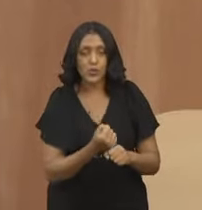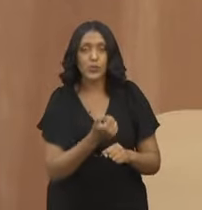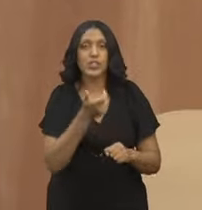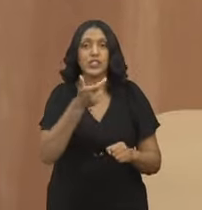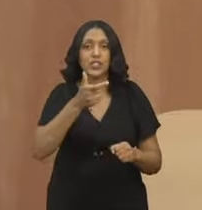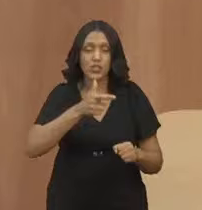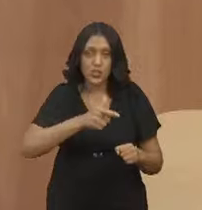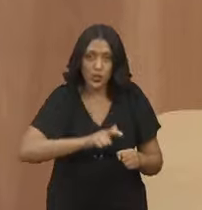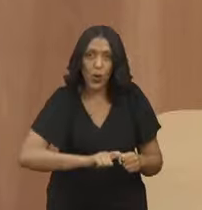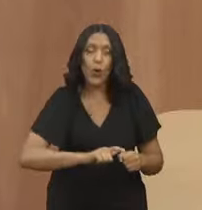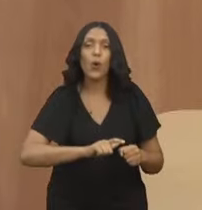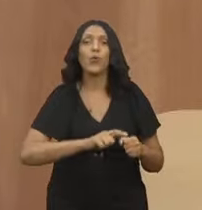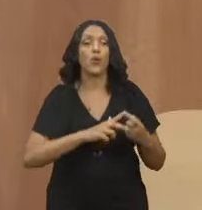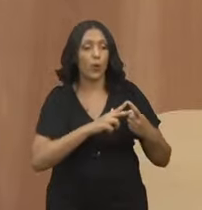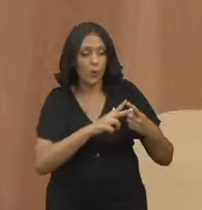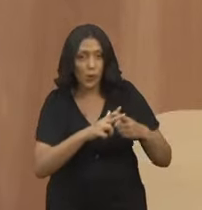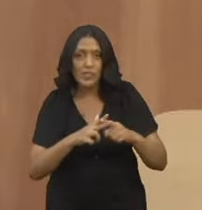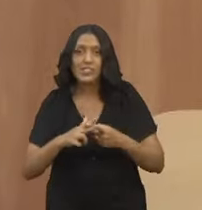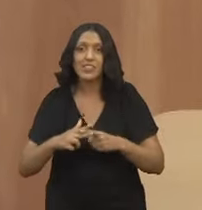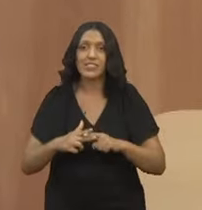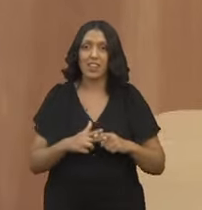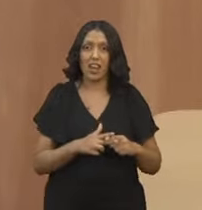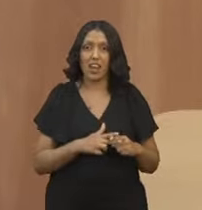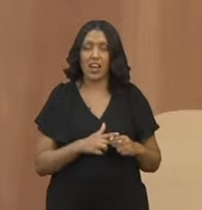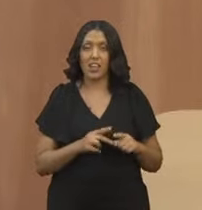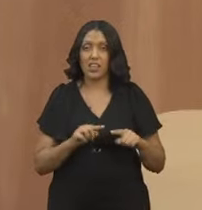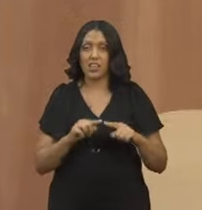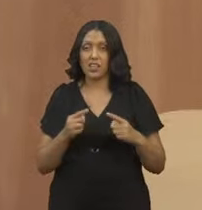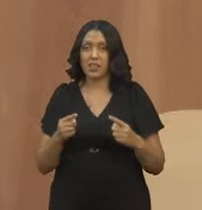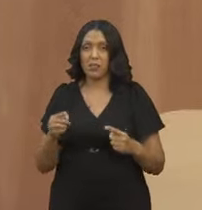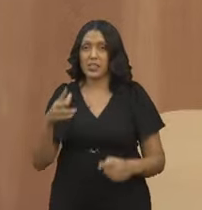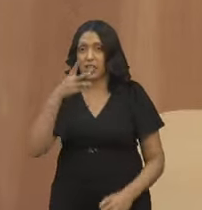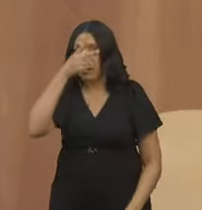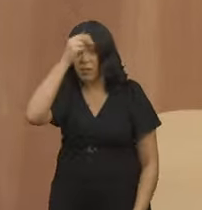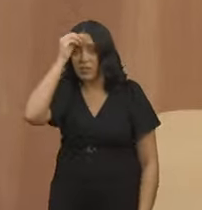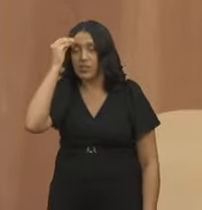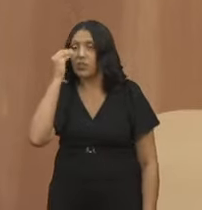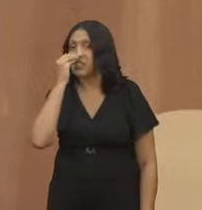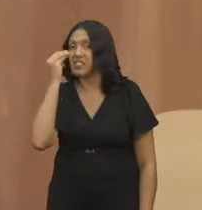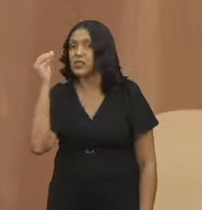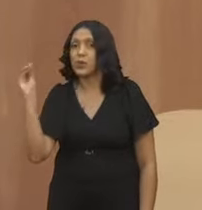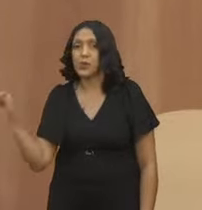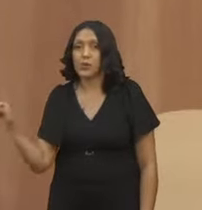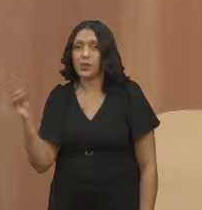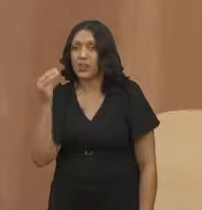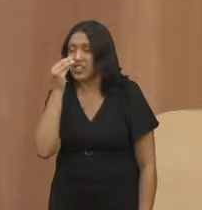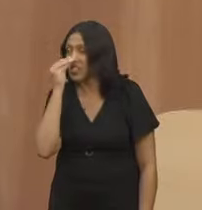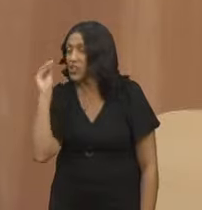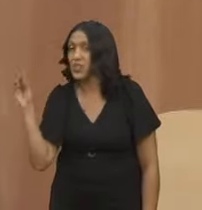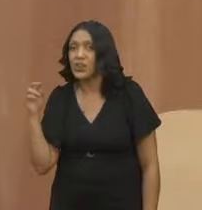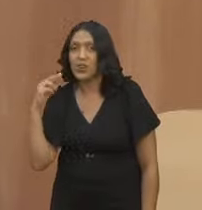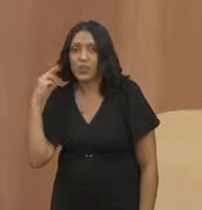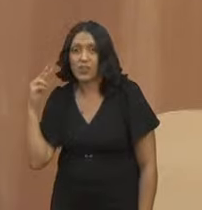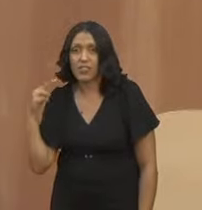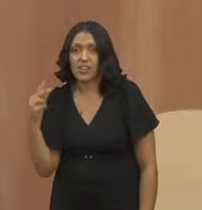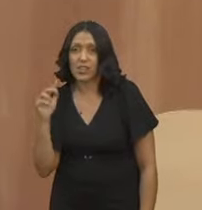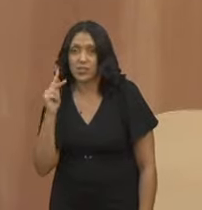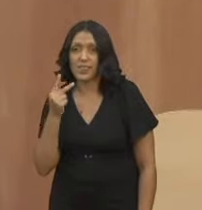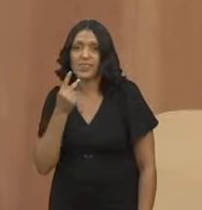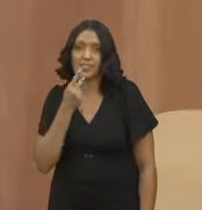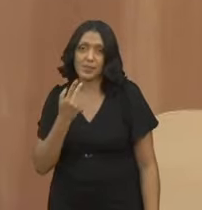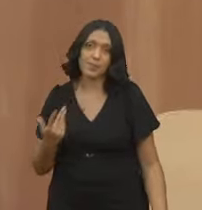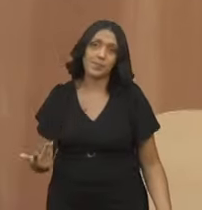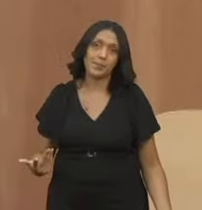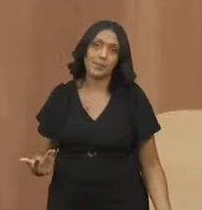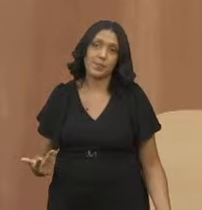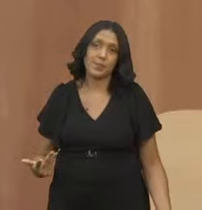falaram, vereador, a próxima reunião para tentar resolver a situação está marcada para o ano que vem só. Isso já dura tanto tempo,